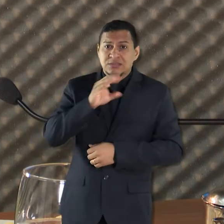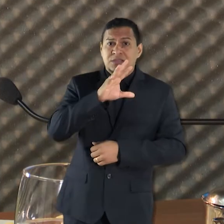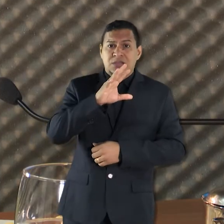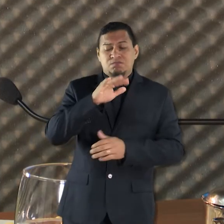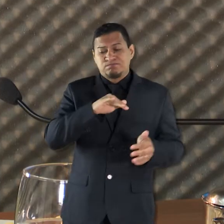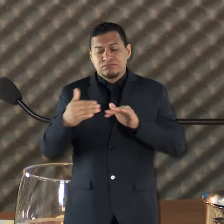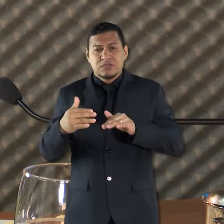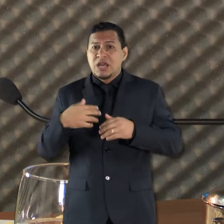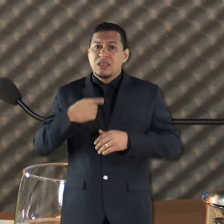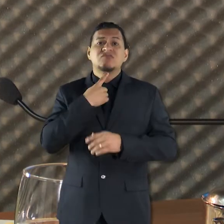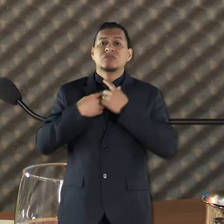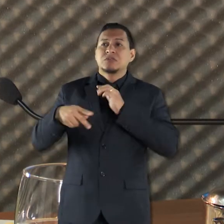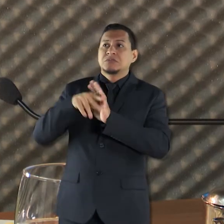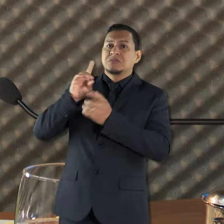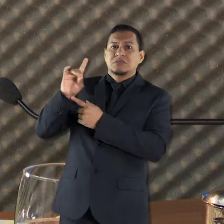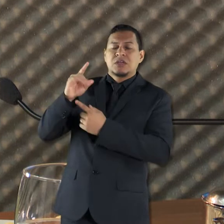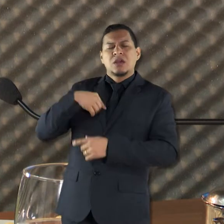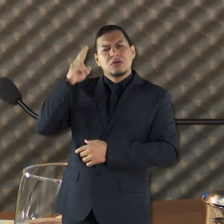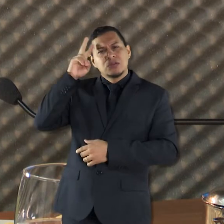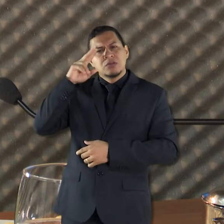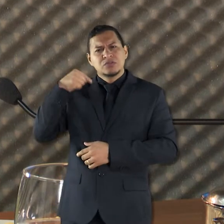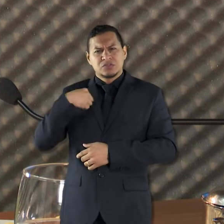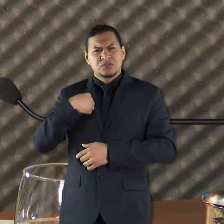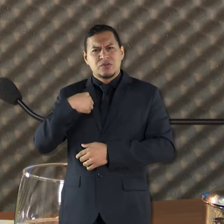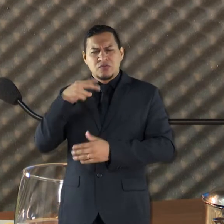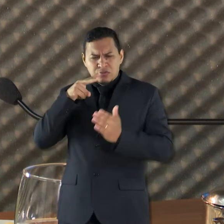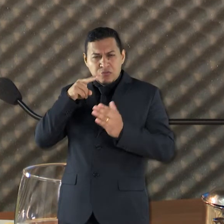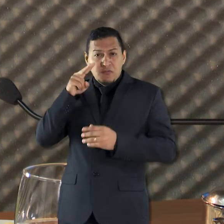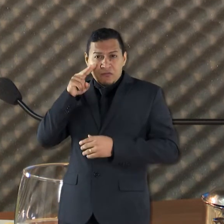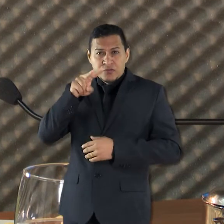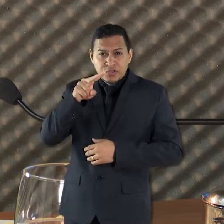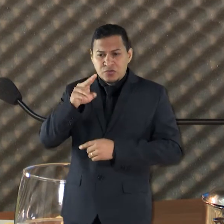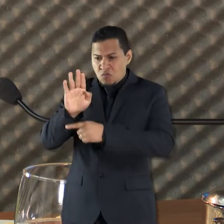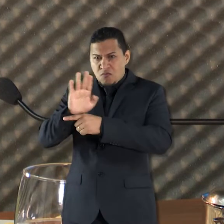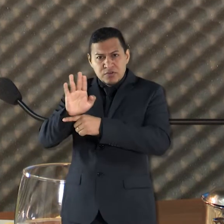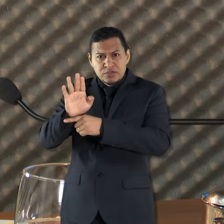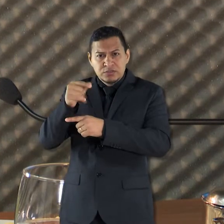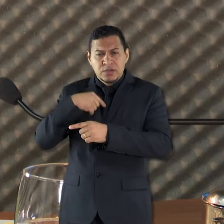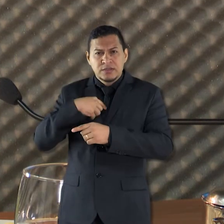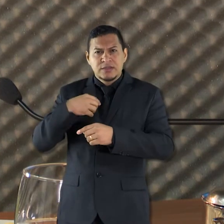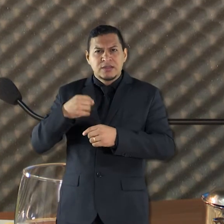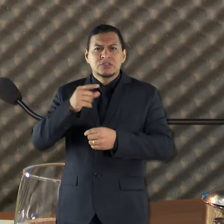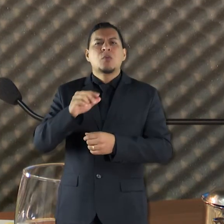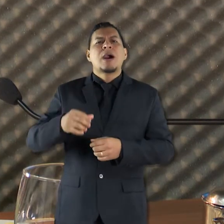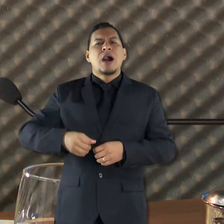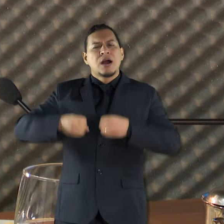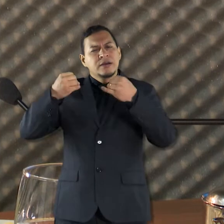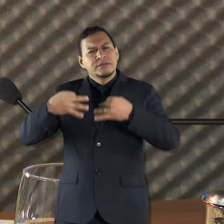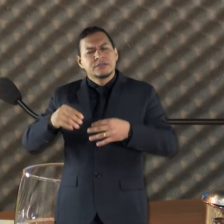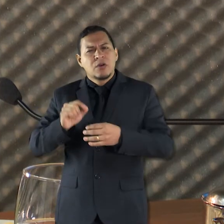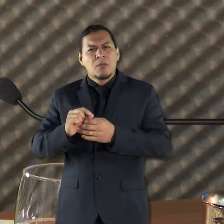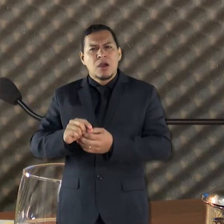Deus. Eu me lembro que um amigo me enviou um vídeo, logo que eu cheguei lá, que me ajudou muito. Ele dizia assim que Deus... contando a história